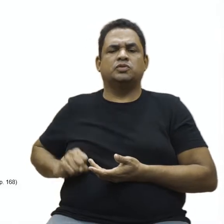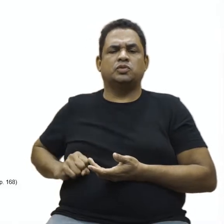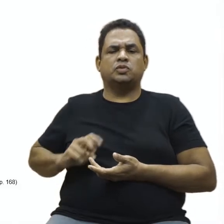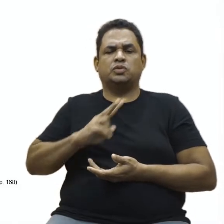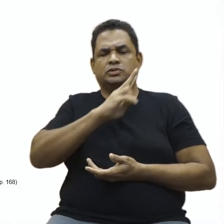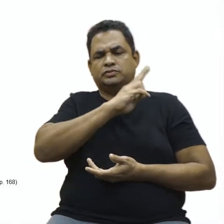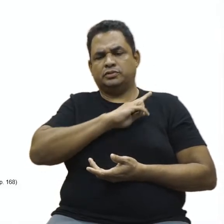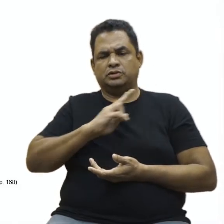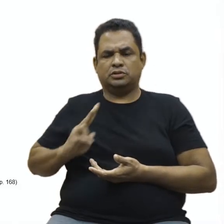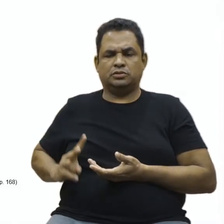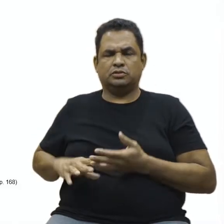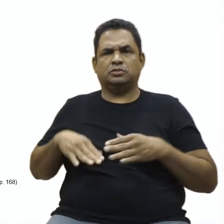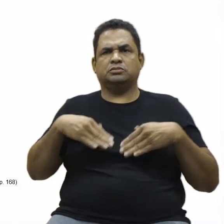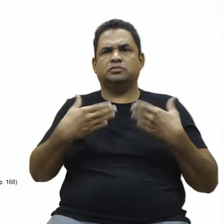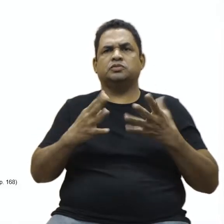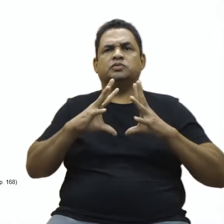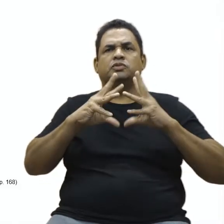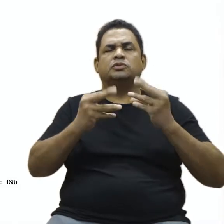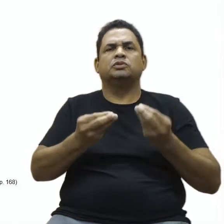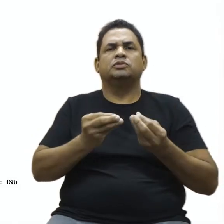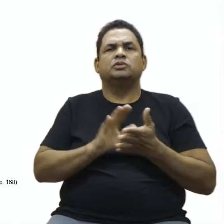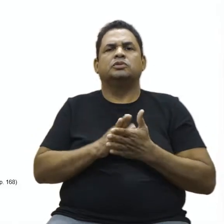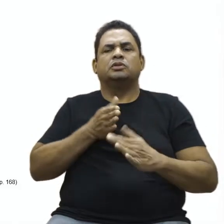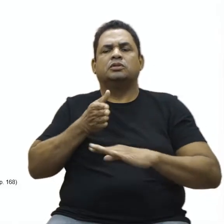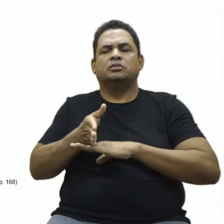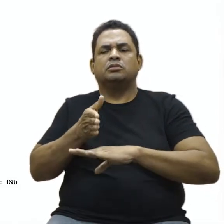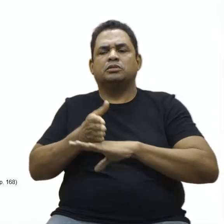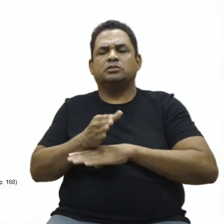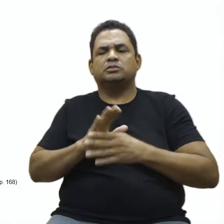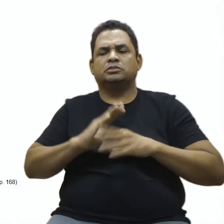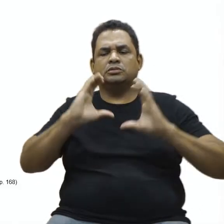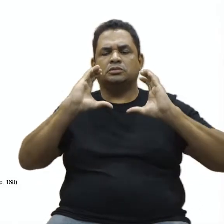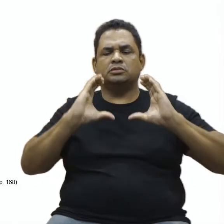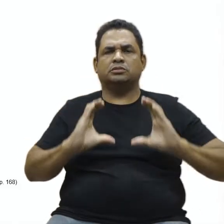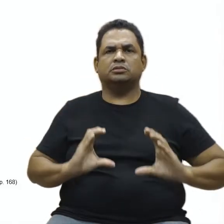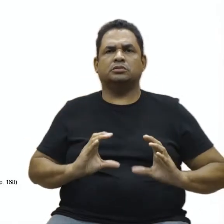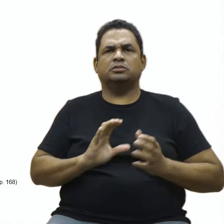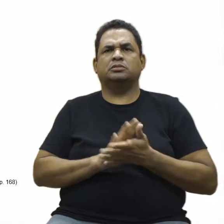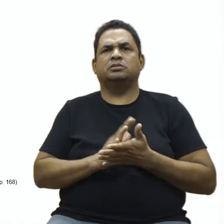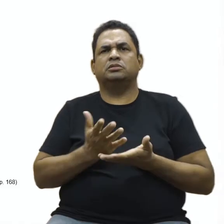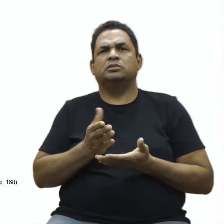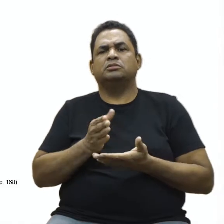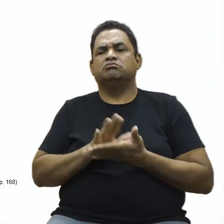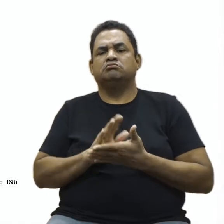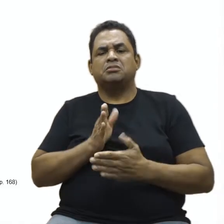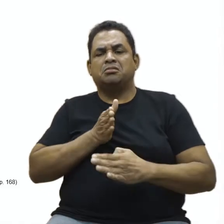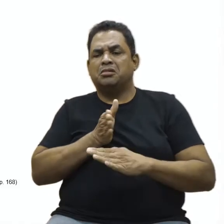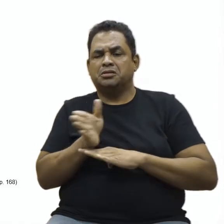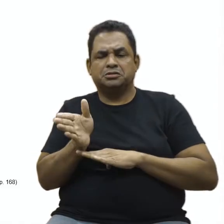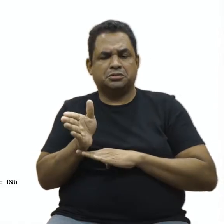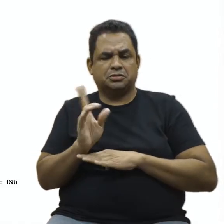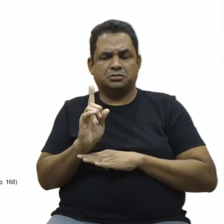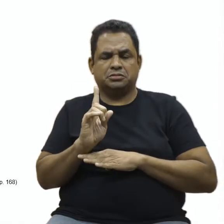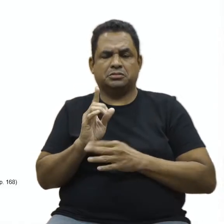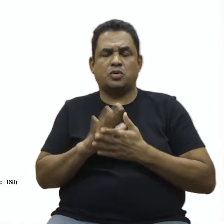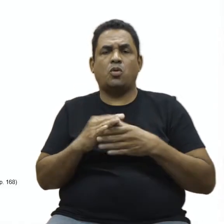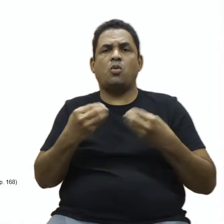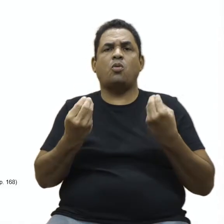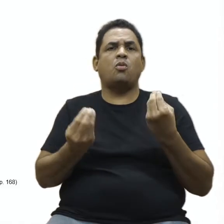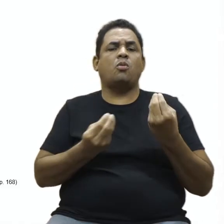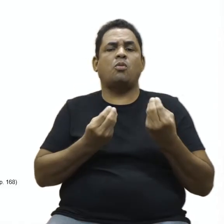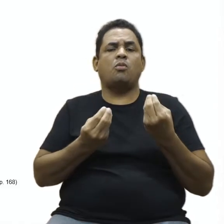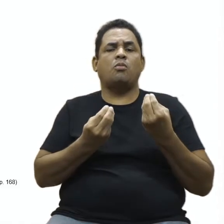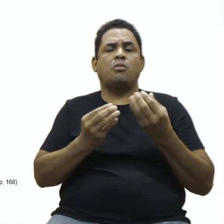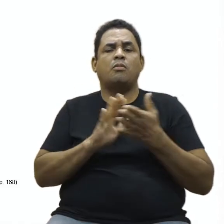político, né? A participação dos cidadãos, então, ela no caso seria indireta. Como que eu vou participar dessa questão